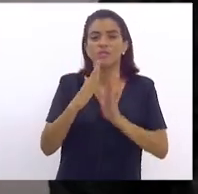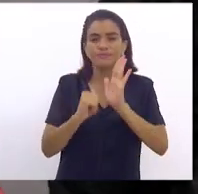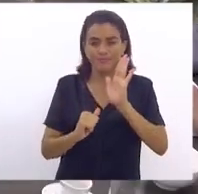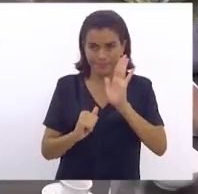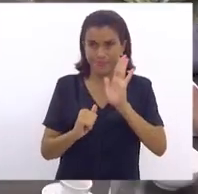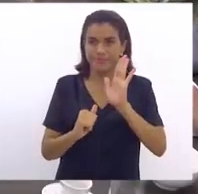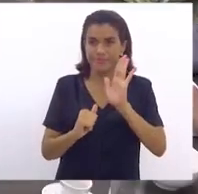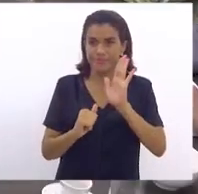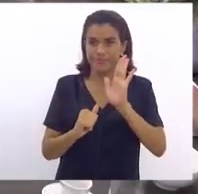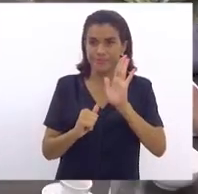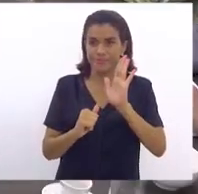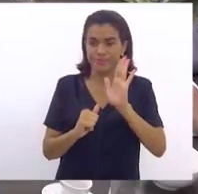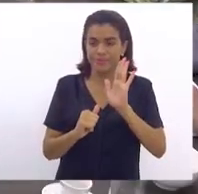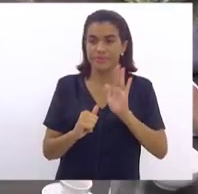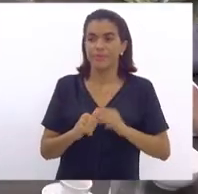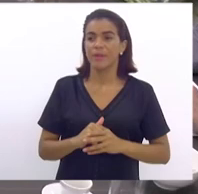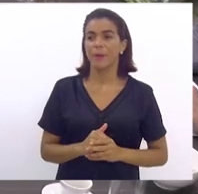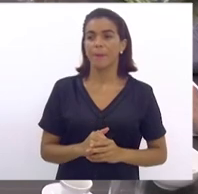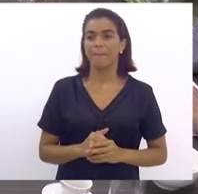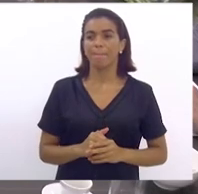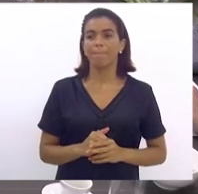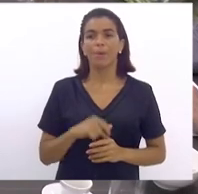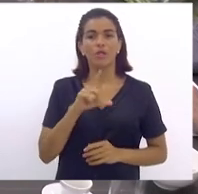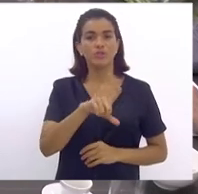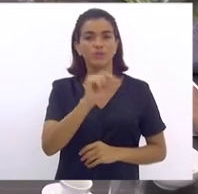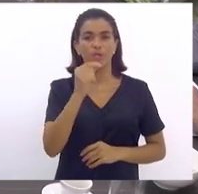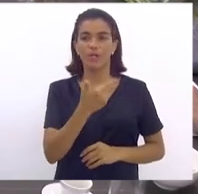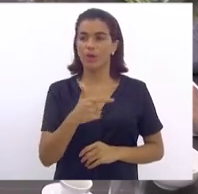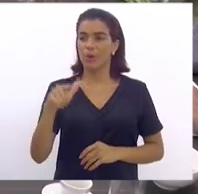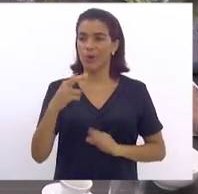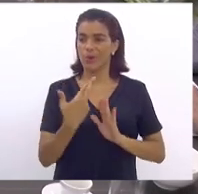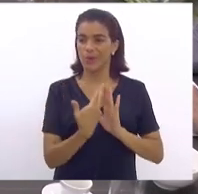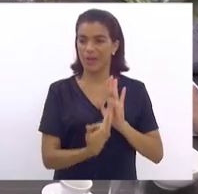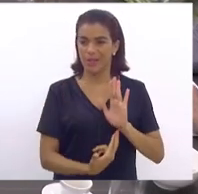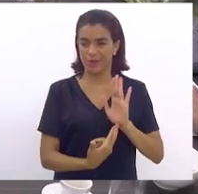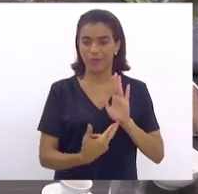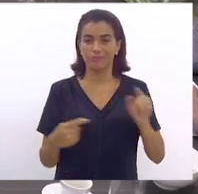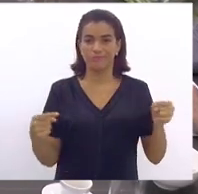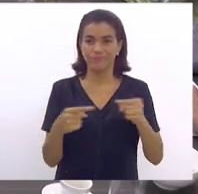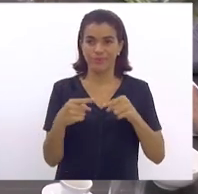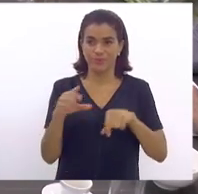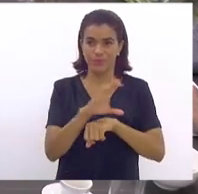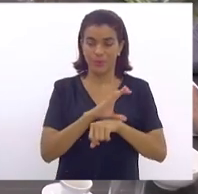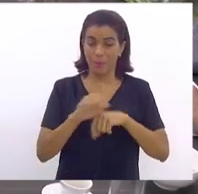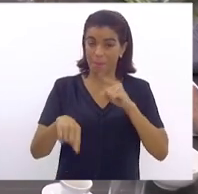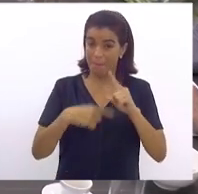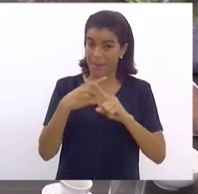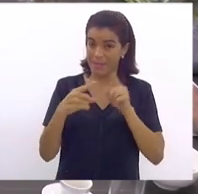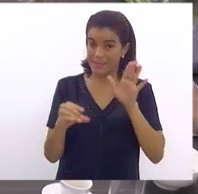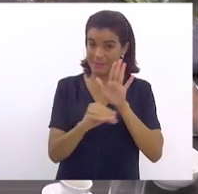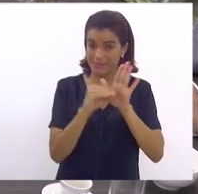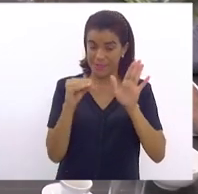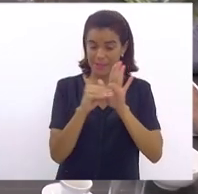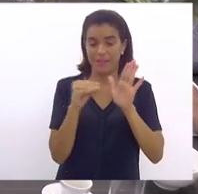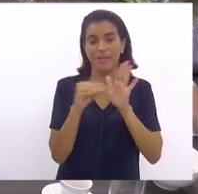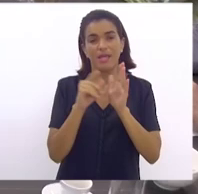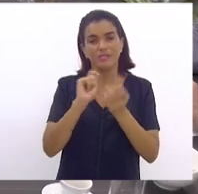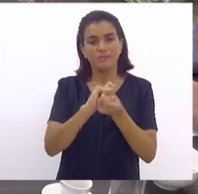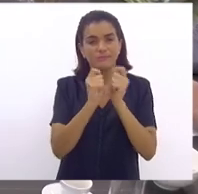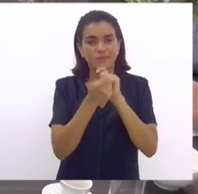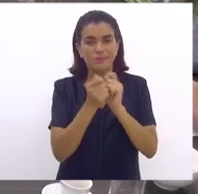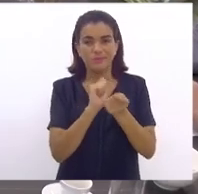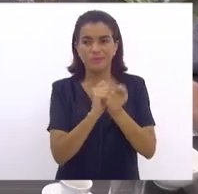o projeto de Vossa Excelência também, vamos fazer o seguinte: a gente pode designar outro relator, dar o parecer pela constitucionalidade com emendas e a gente faz essas